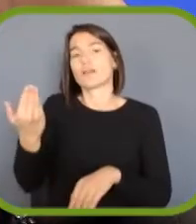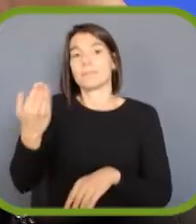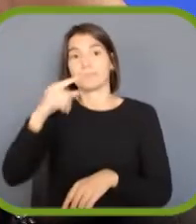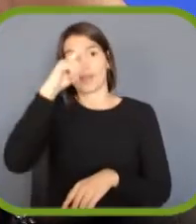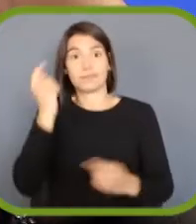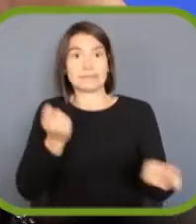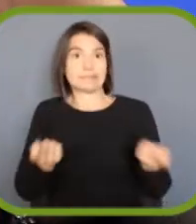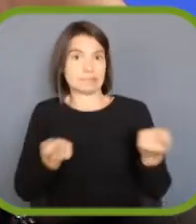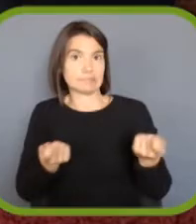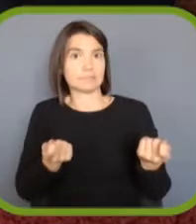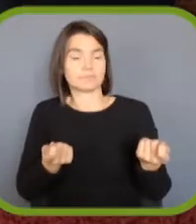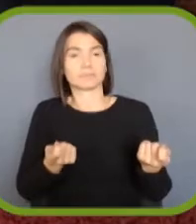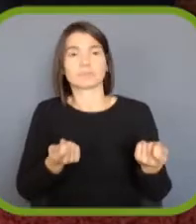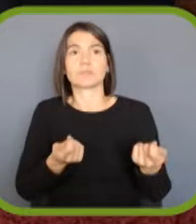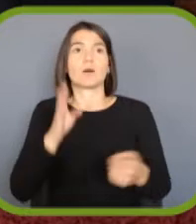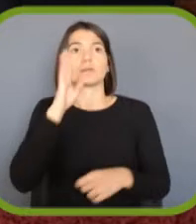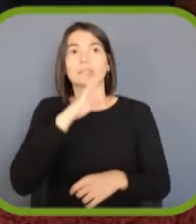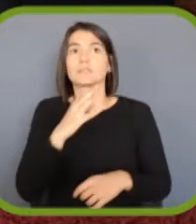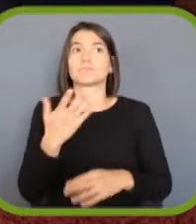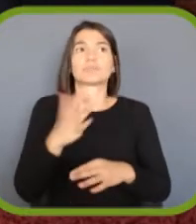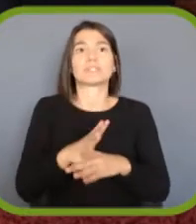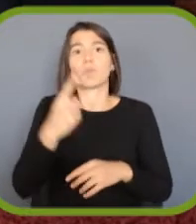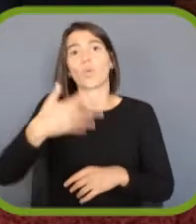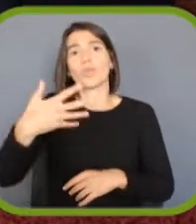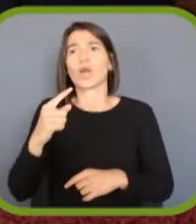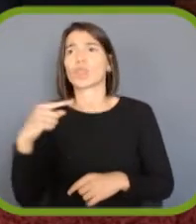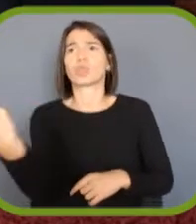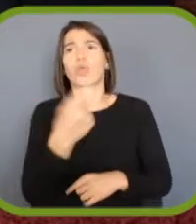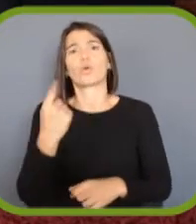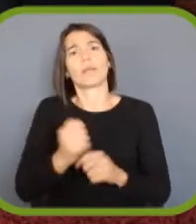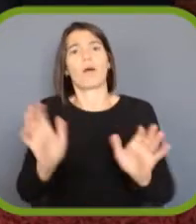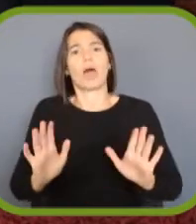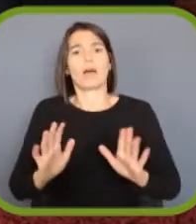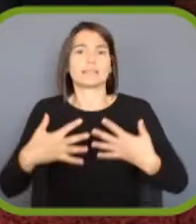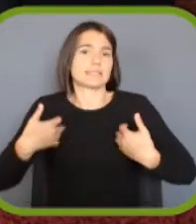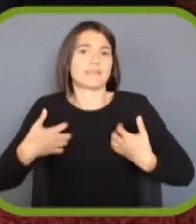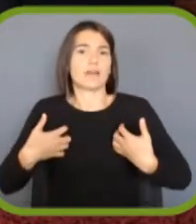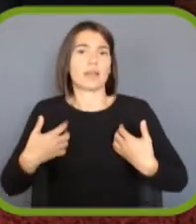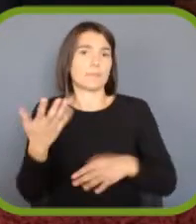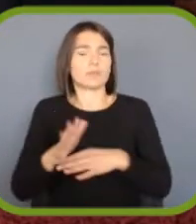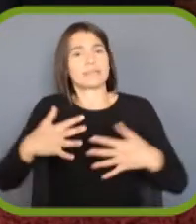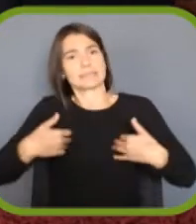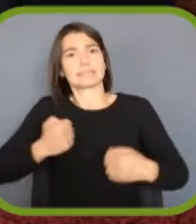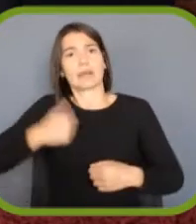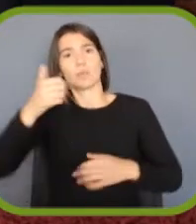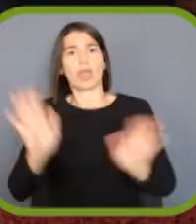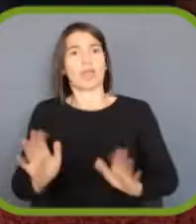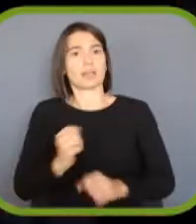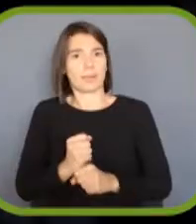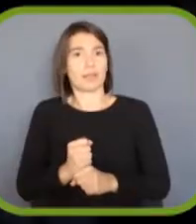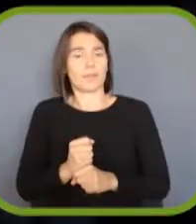ser uma coisa um bocado difícil de gerir. Seria mais fácil, eventualmente, se houvesse um dia em que ninguém fosse trabalhar, tipo à sexta-feira, fazer uma sexta-feira,